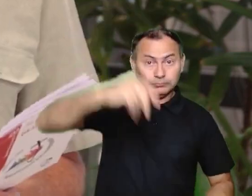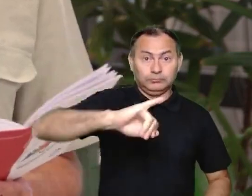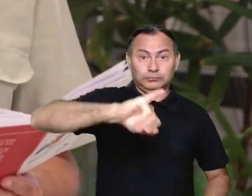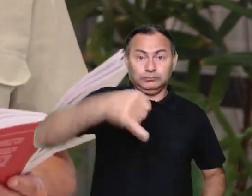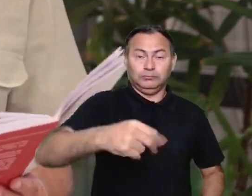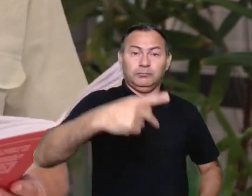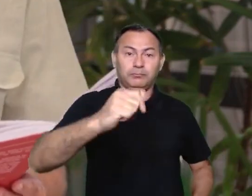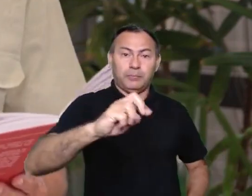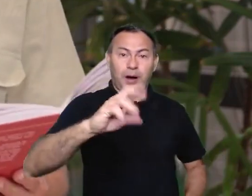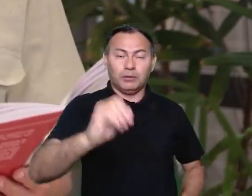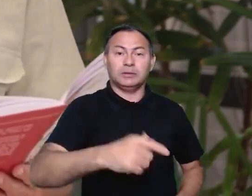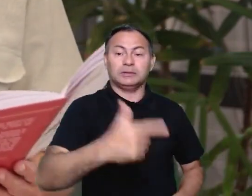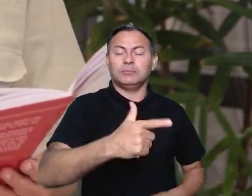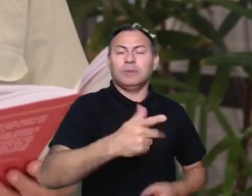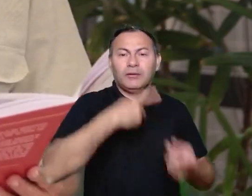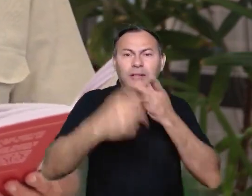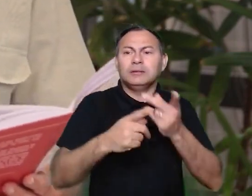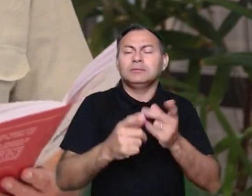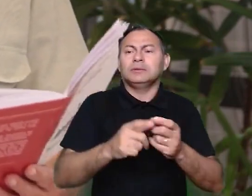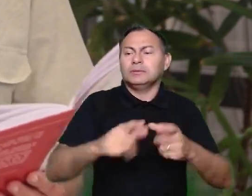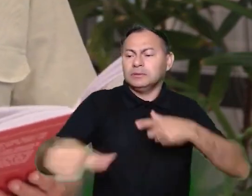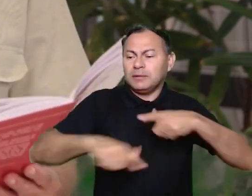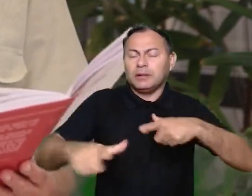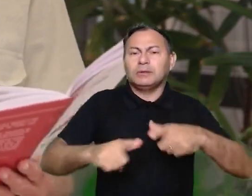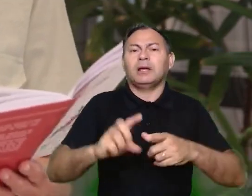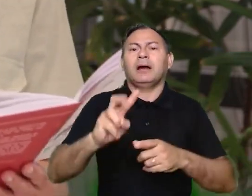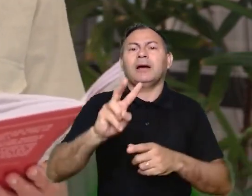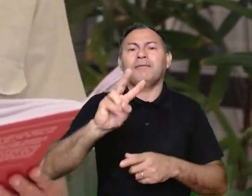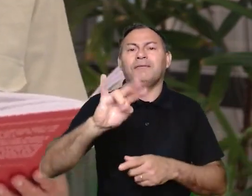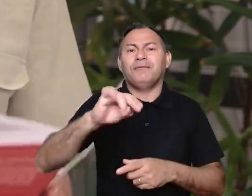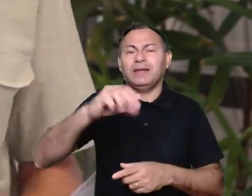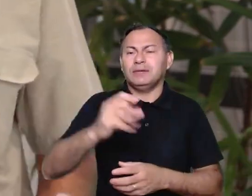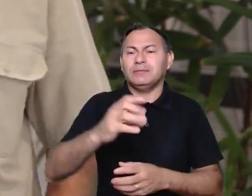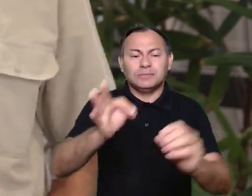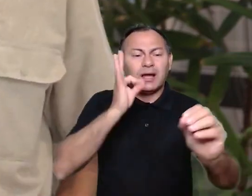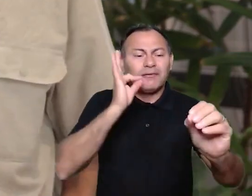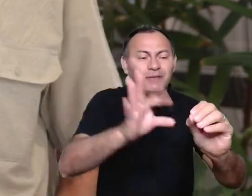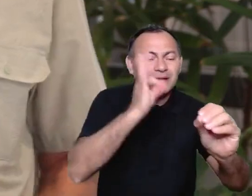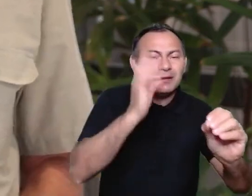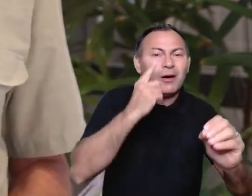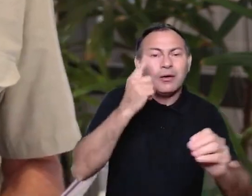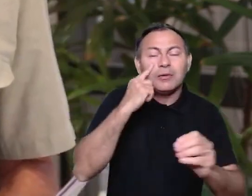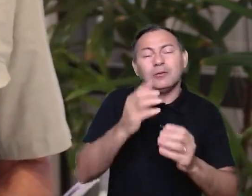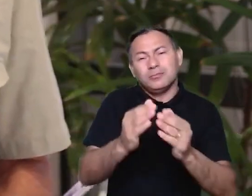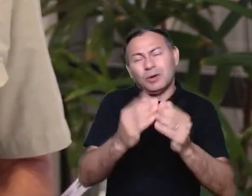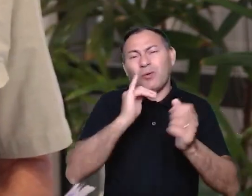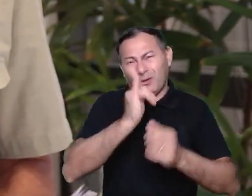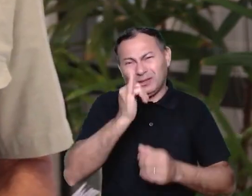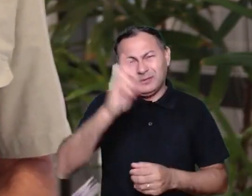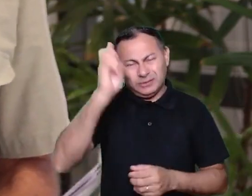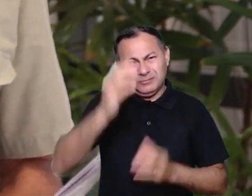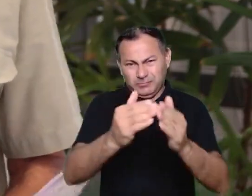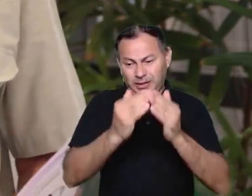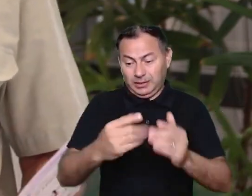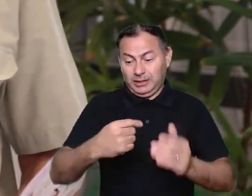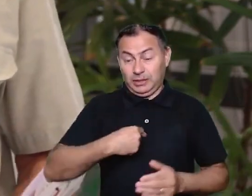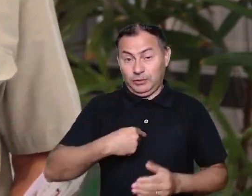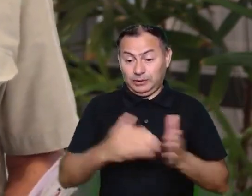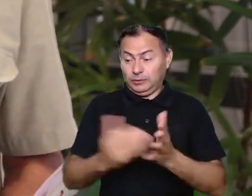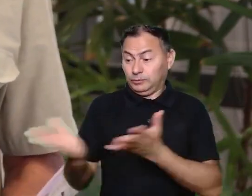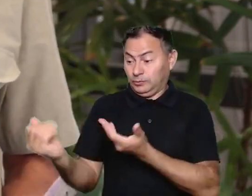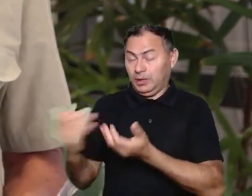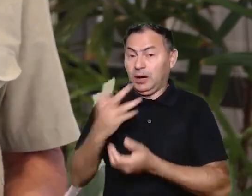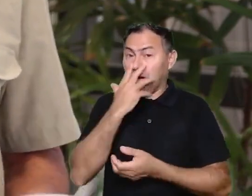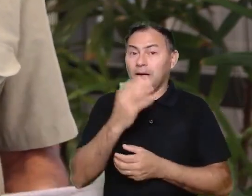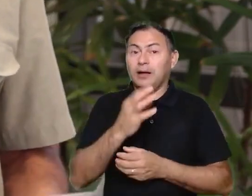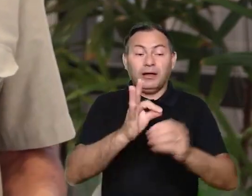na Christi Fidelis Laici a parábola da vinha, dos trabalhadores da vinha. Eu vou contar para vocês aqui, peço licença. Eu, até minha